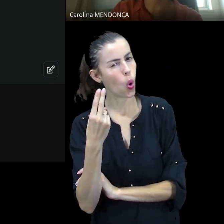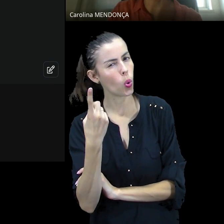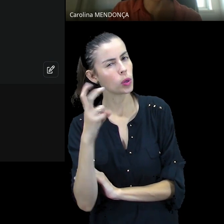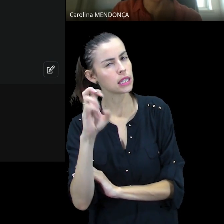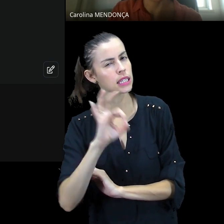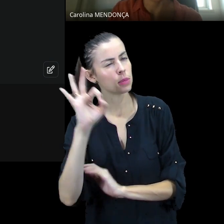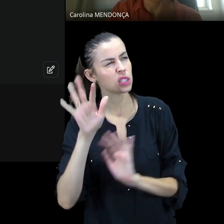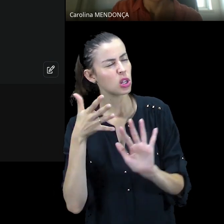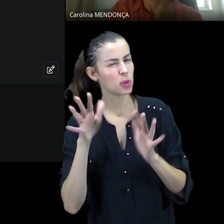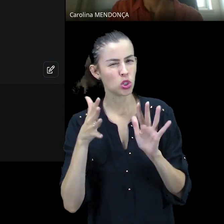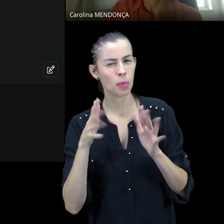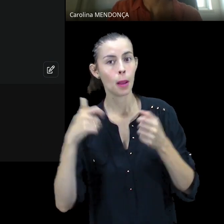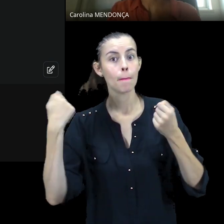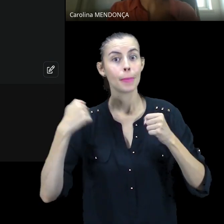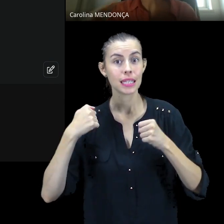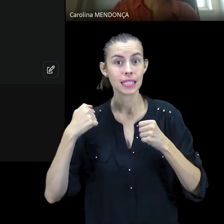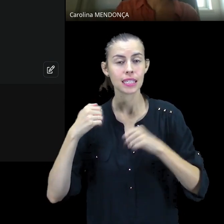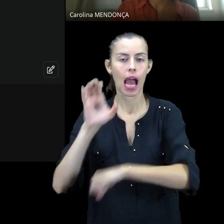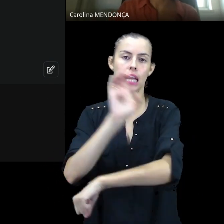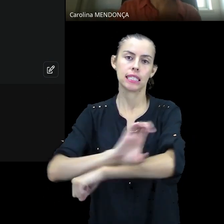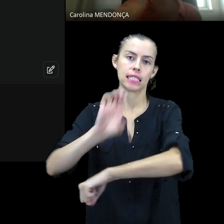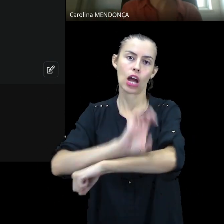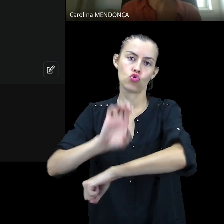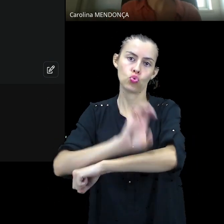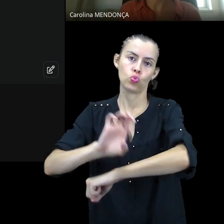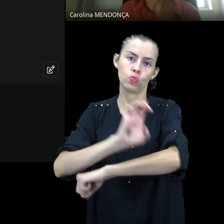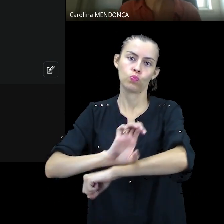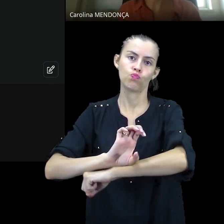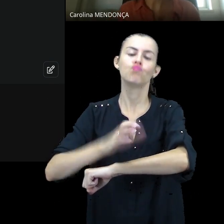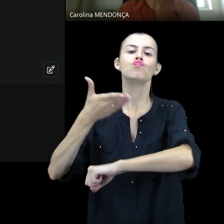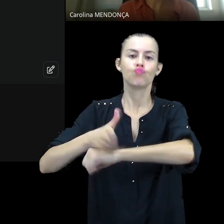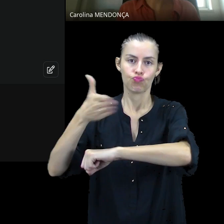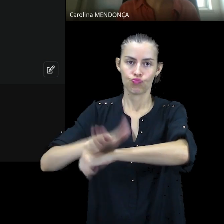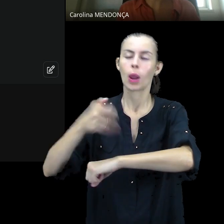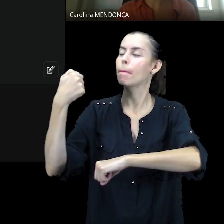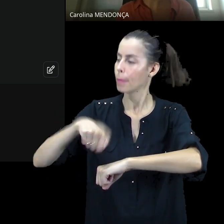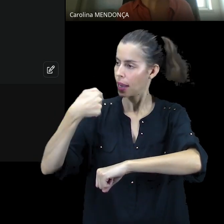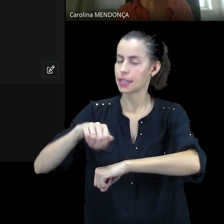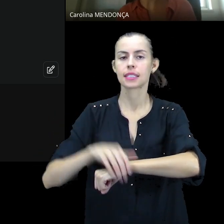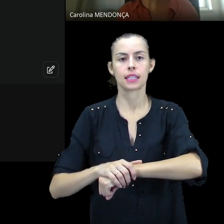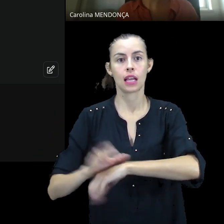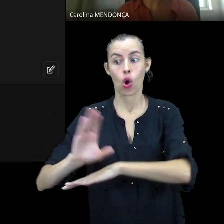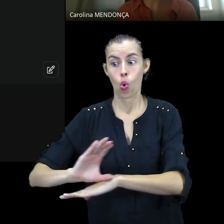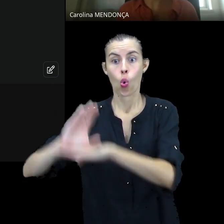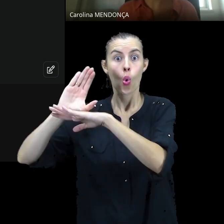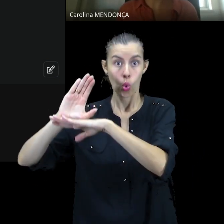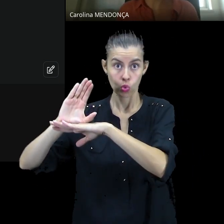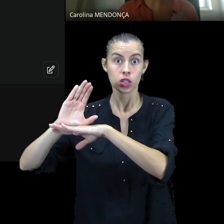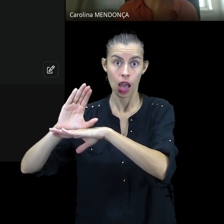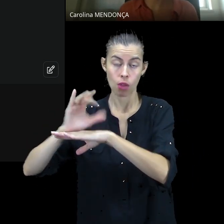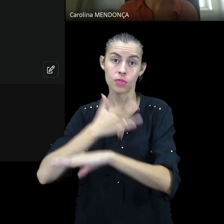ser de estágio. E, ao mesmo tempo, o Conselho Nacional de Educação dá um limite de 20% da carga horária total do curso